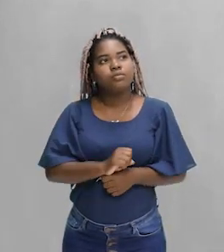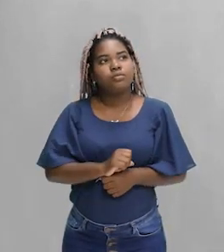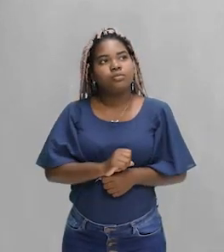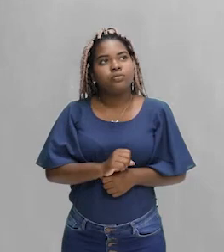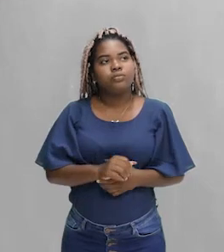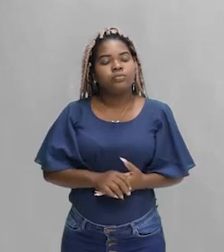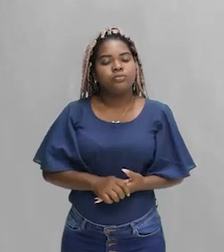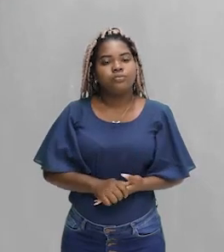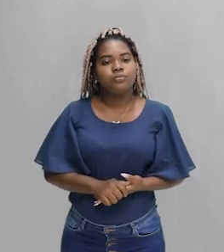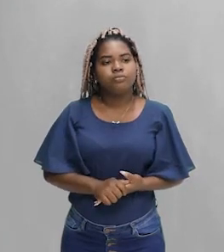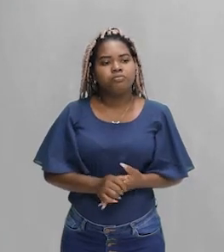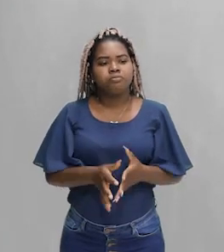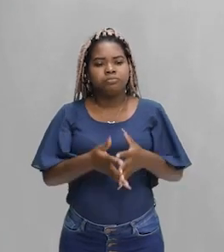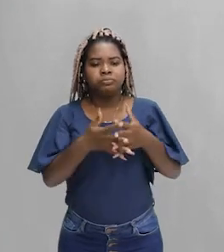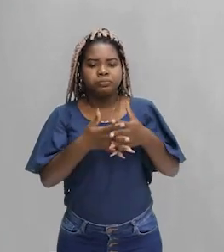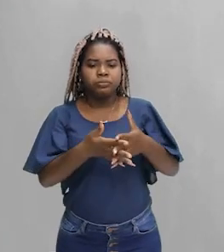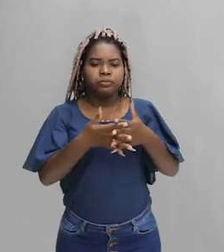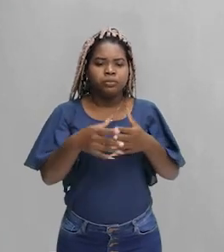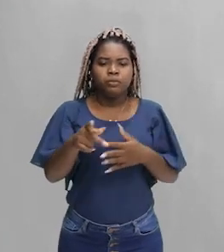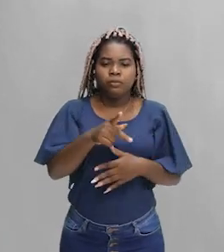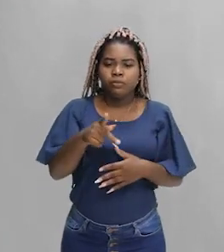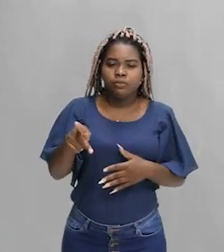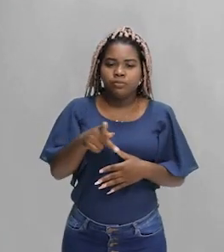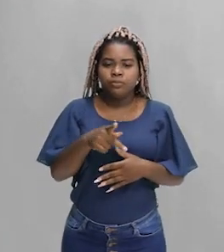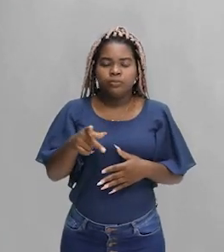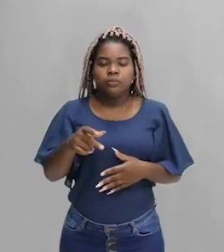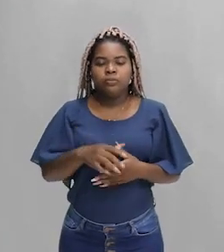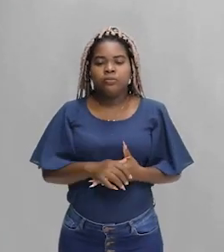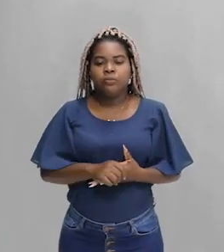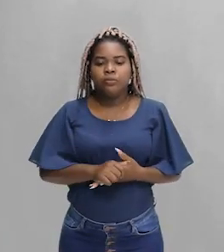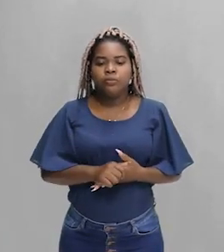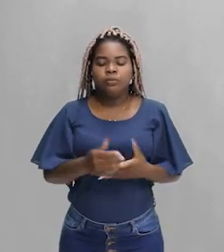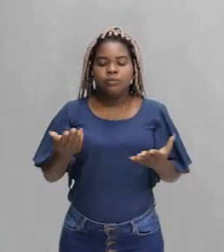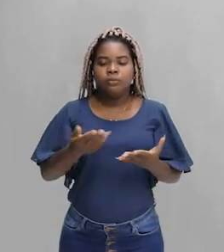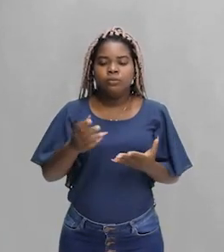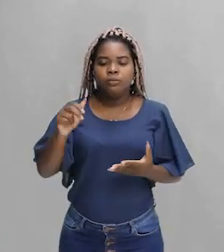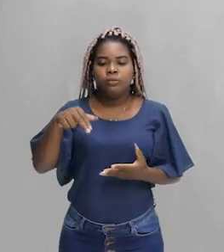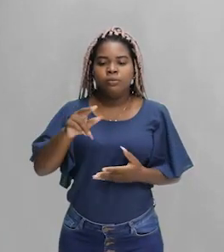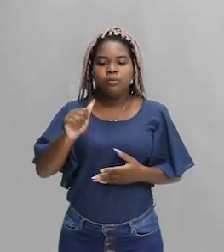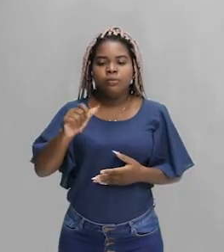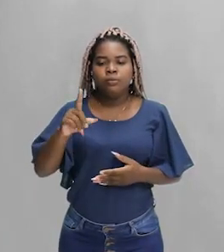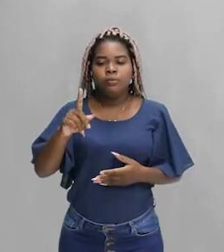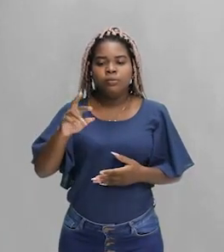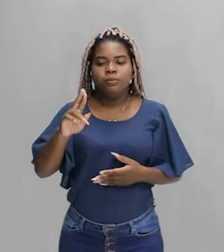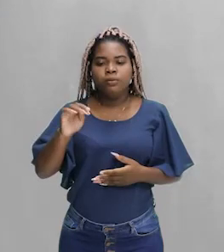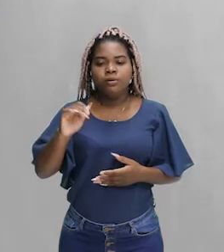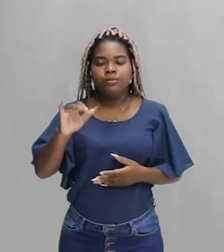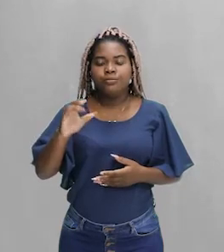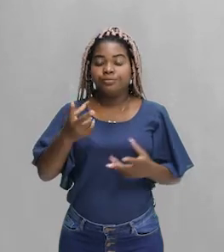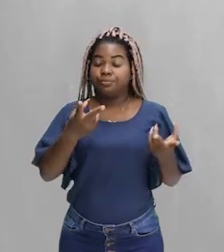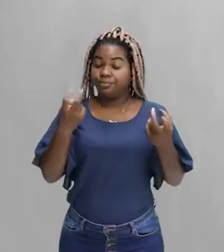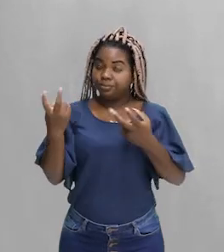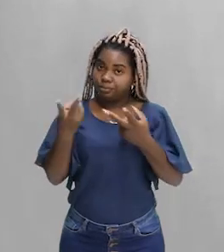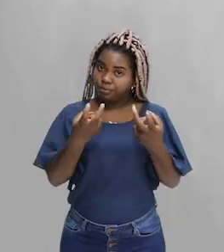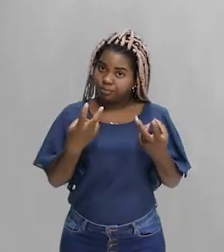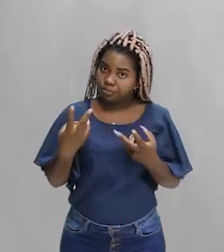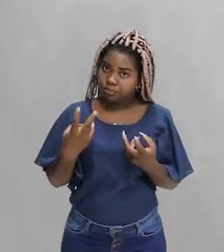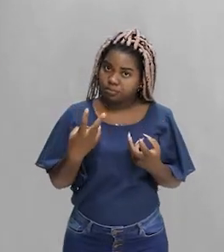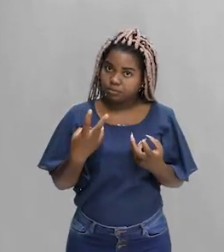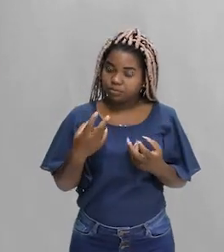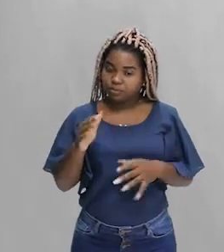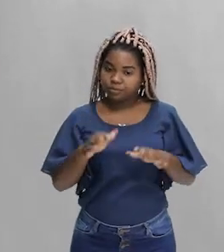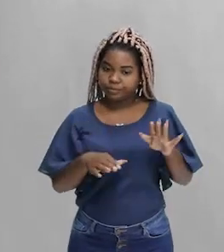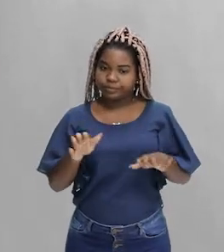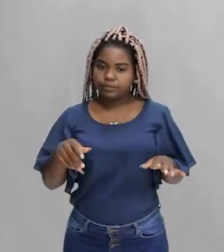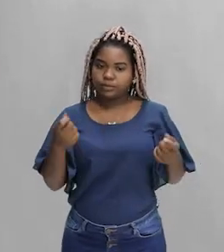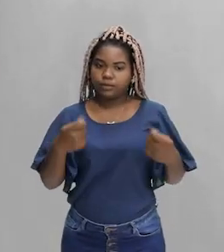que coisa, tu tá me ensinando função exponencial e vem me lembrar de função quadrática? Isso é para você perceber que, às vezes, a